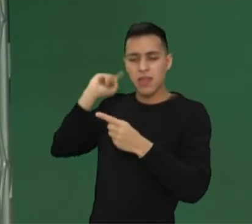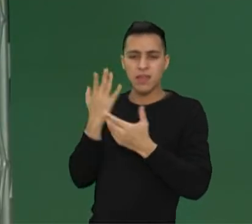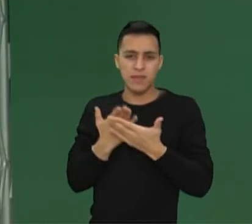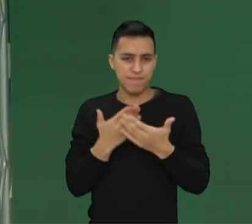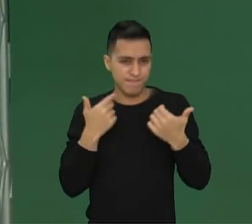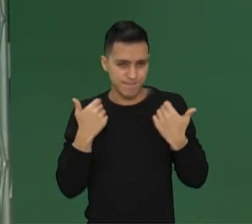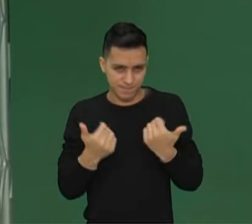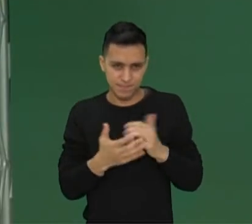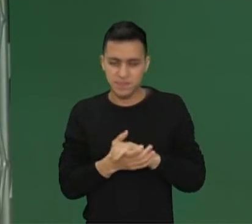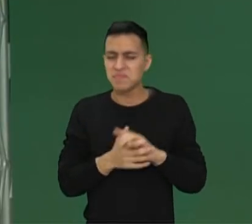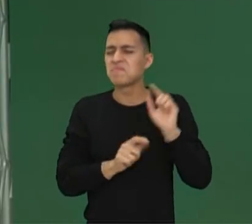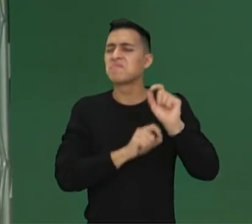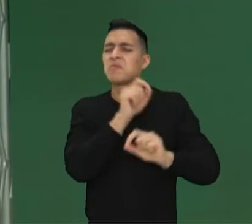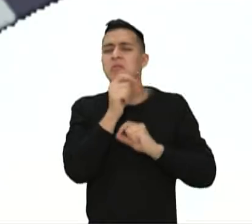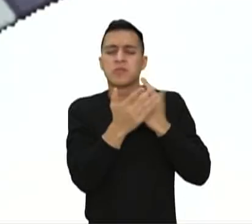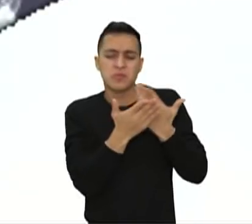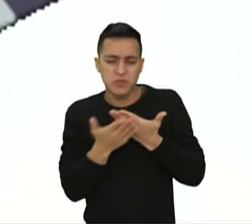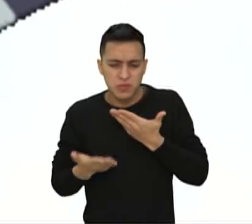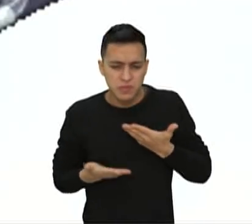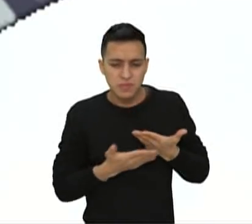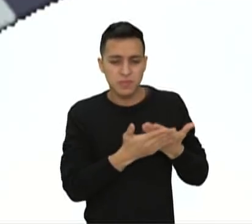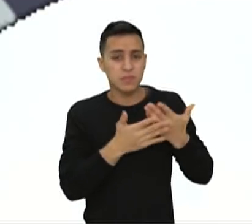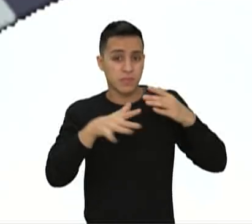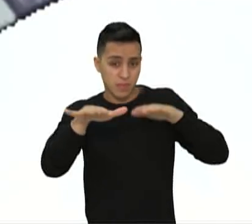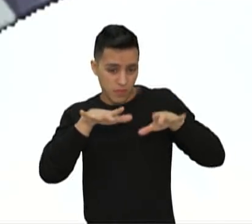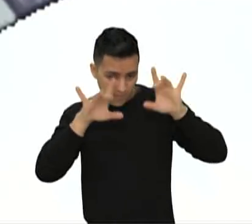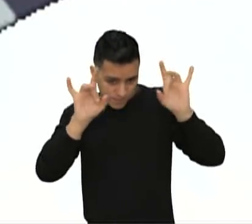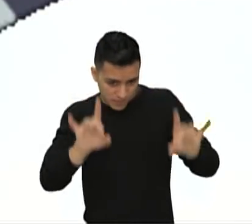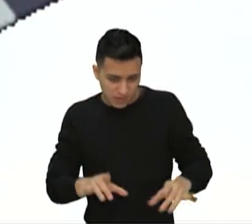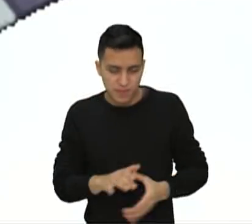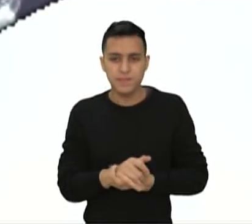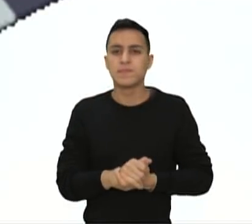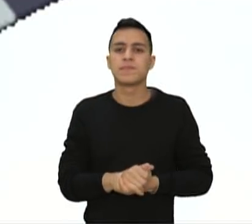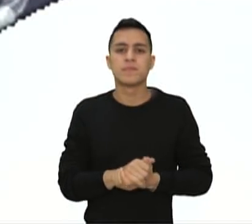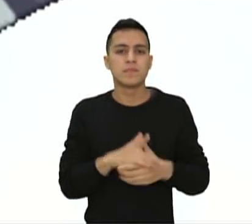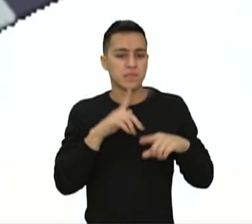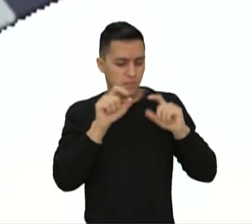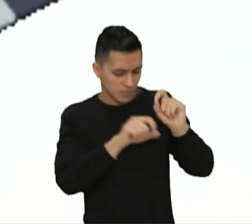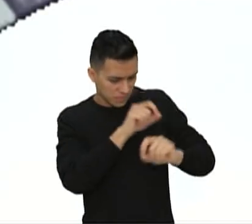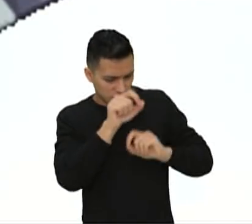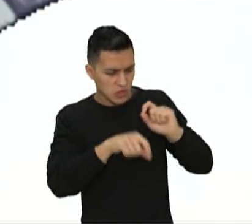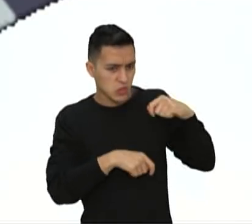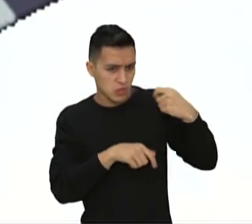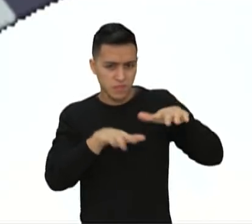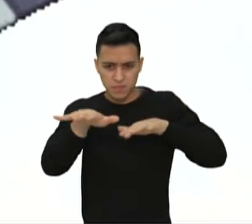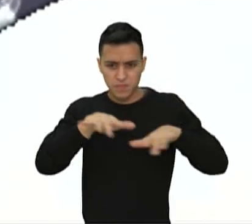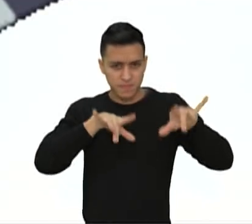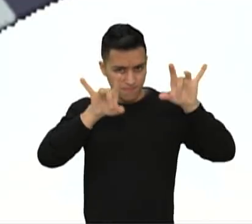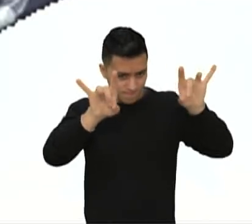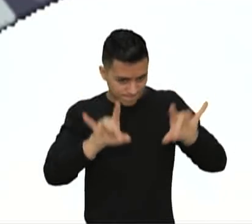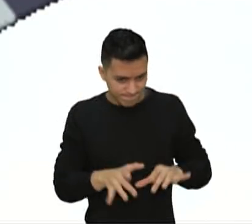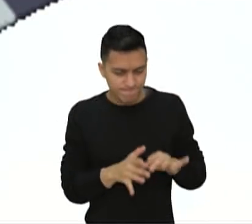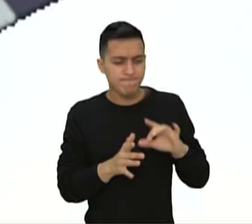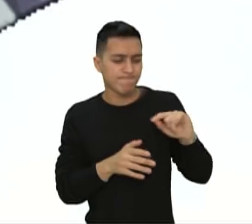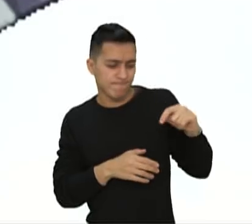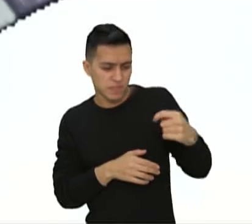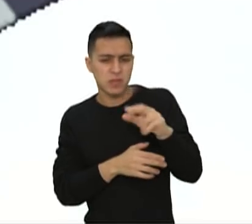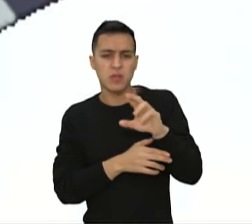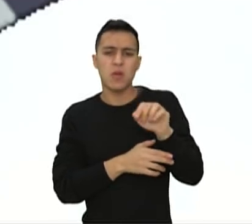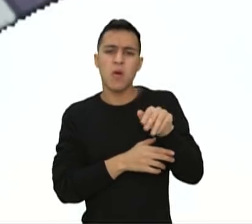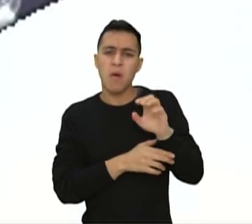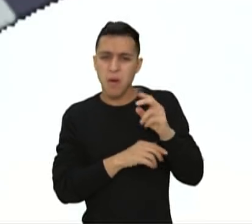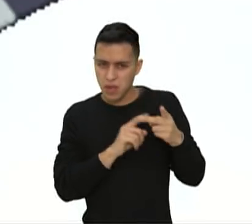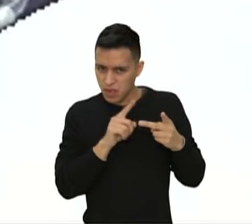passada, ok? O que a gente fez? Movimentos especiais, né? Vimos bastante sobre os movimentos especiais, falamos sobre o